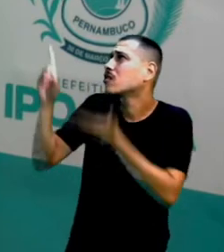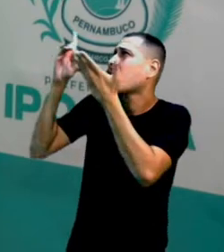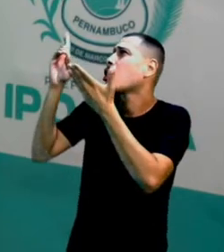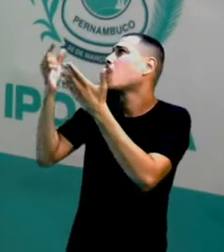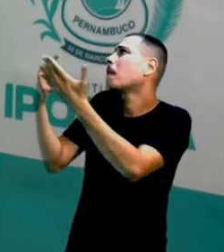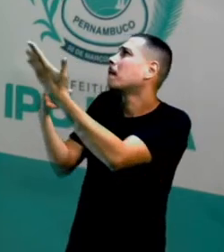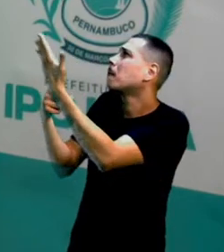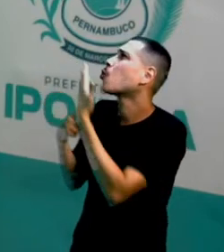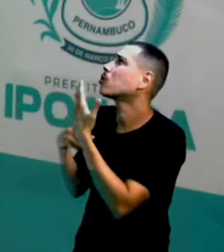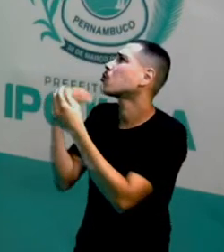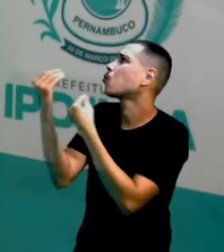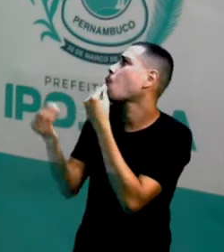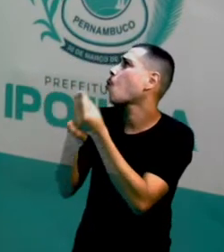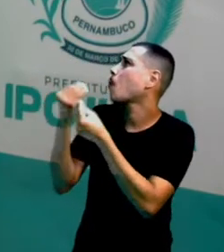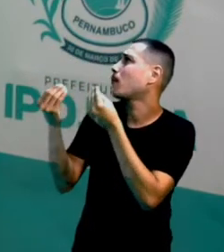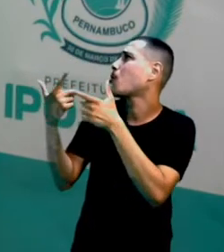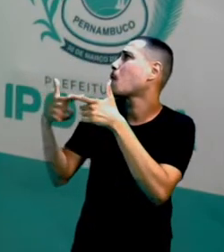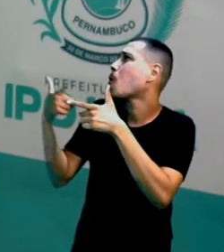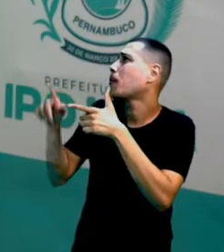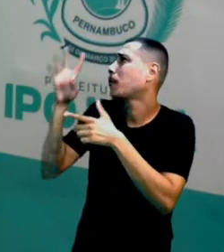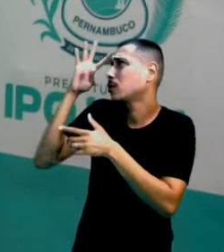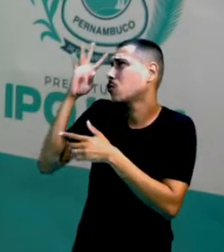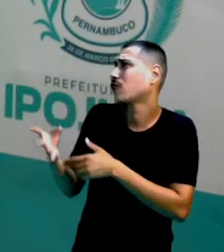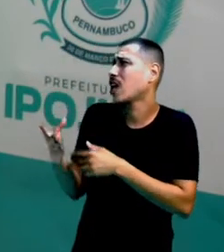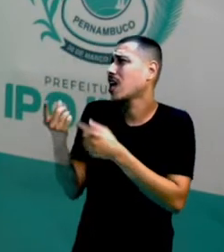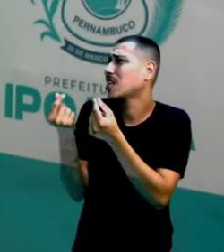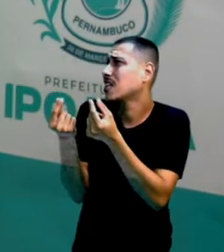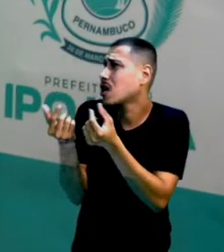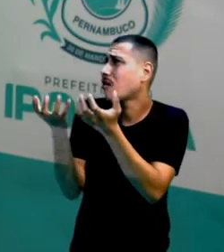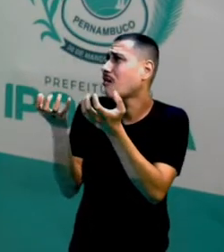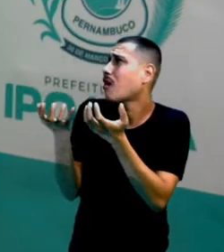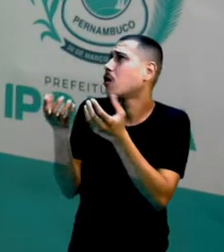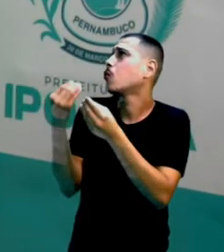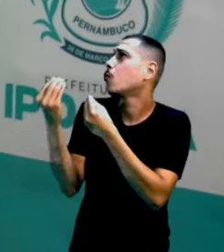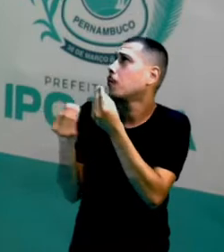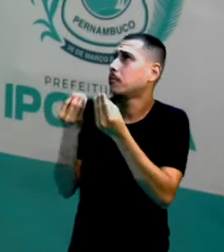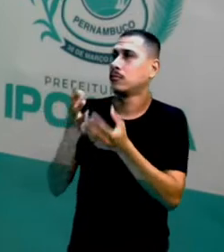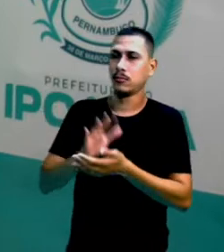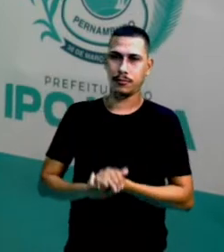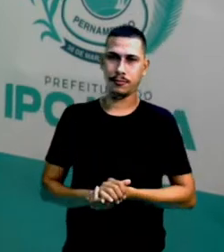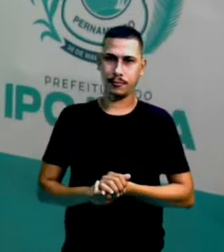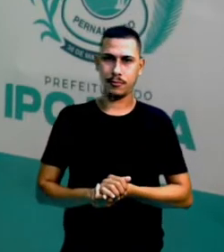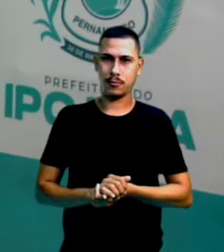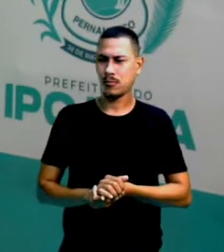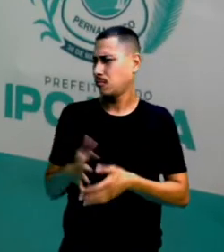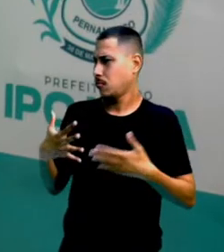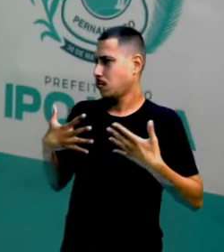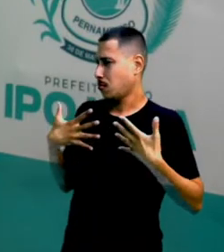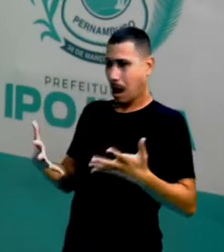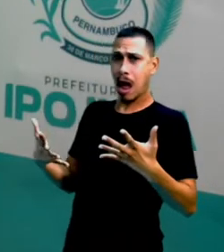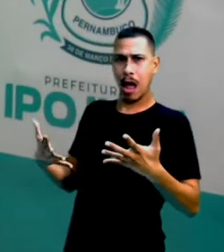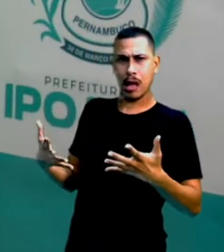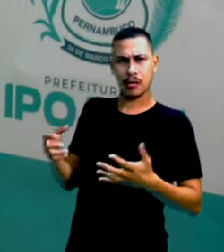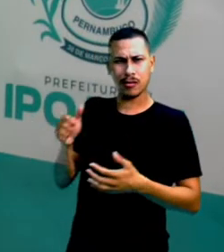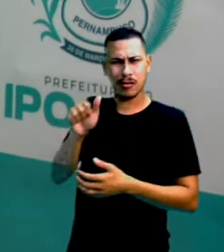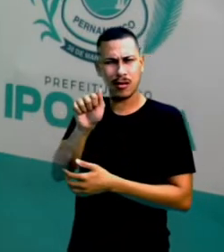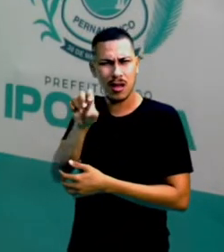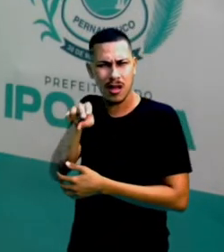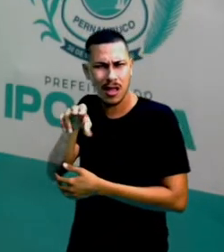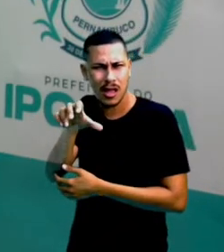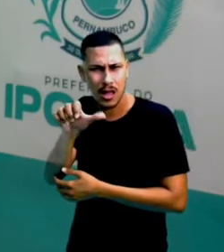toda aquela dificuldade que ela estava vivendo, né, de forma digna. E aí, de repente, ela